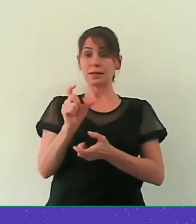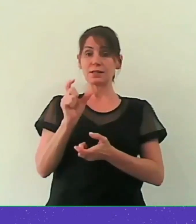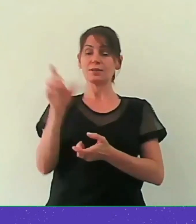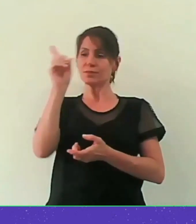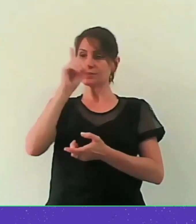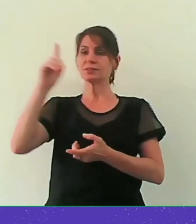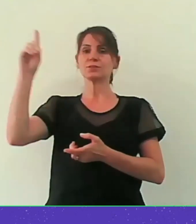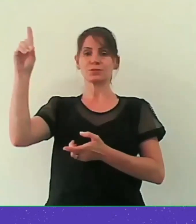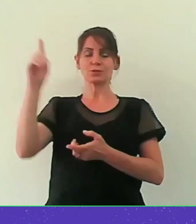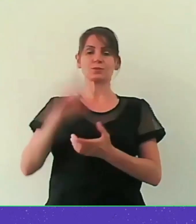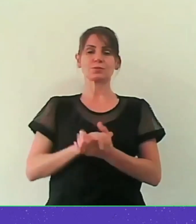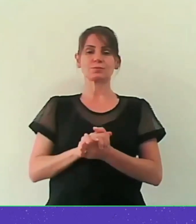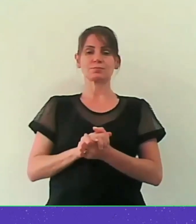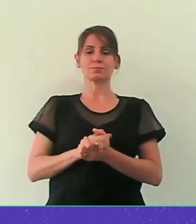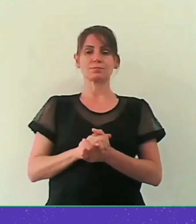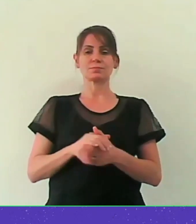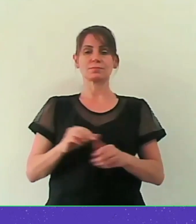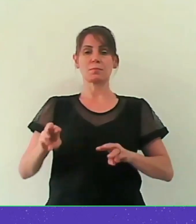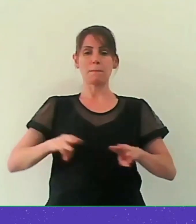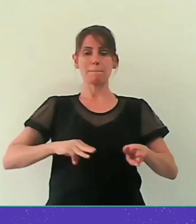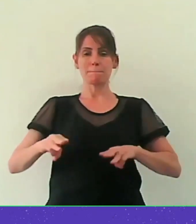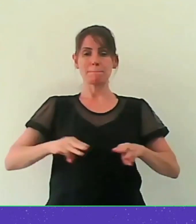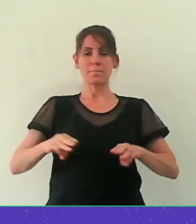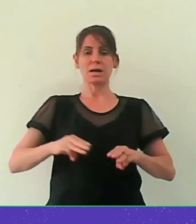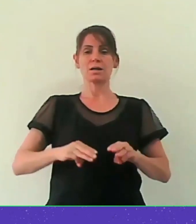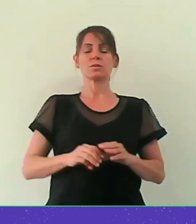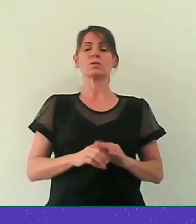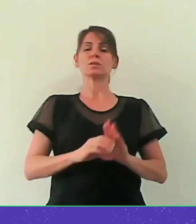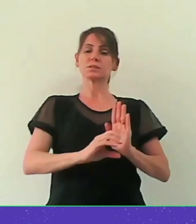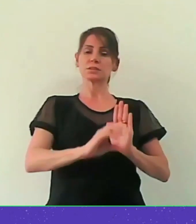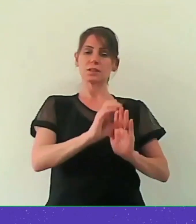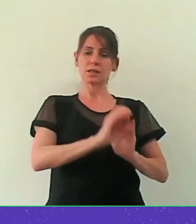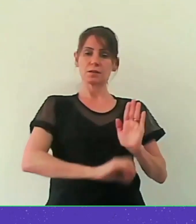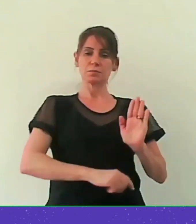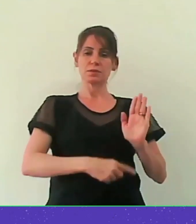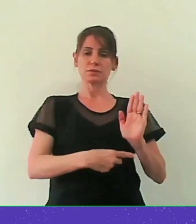em Marcos 16, vamos lá ver?